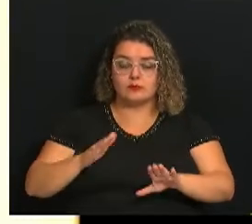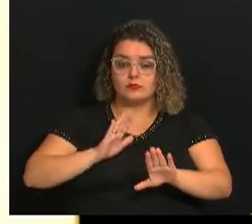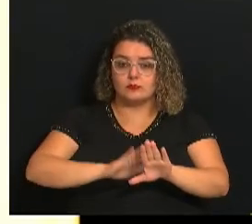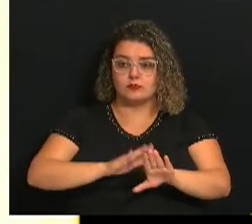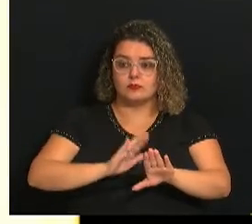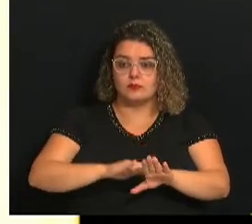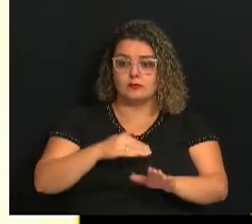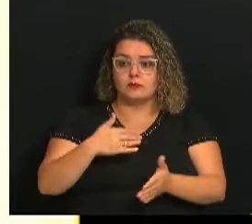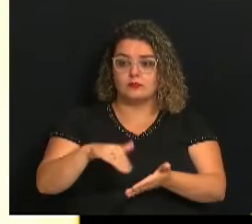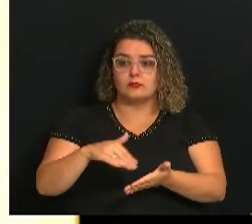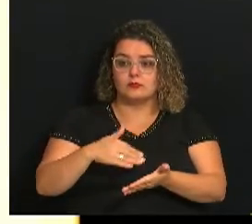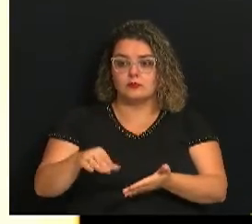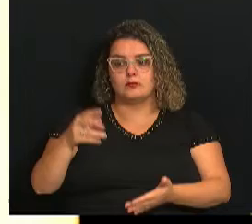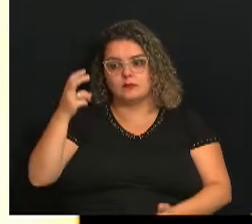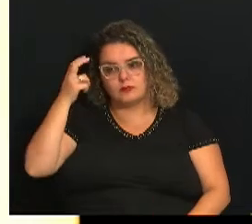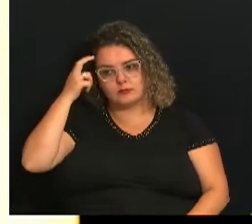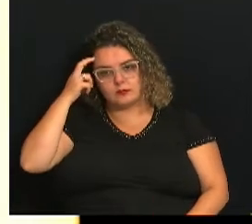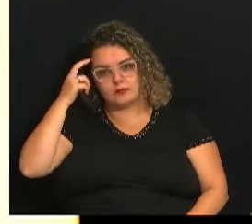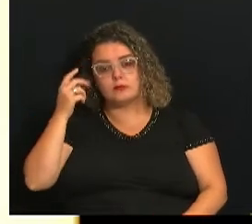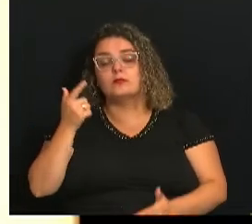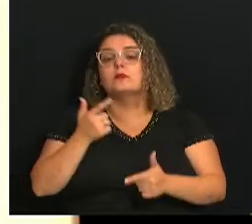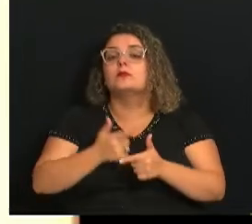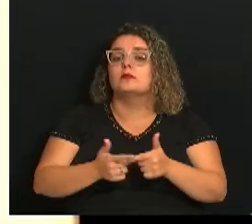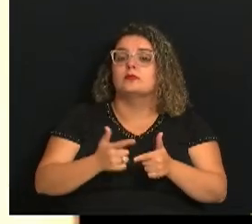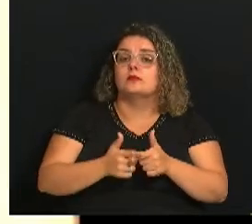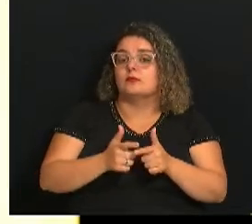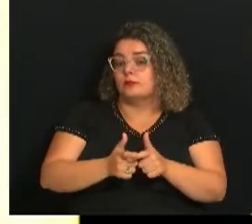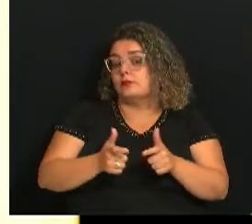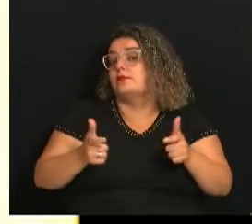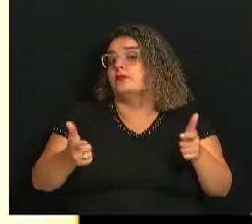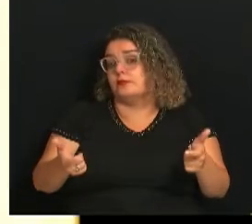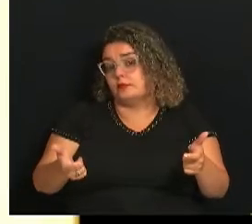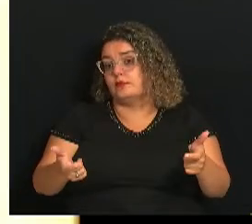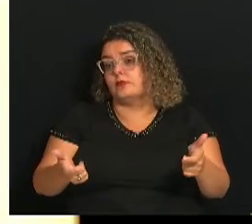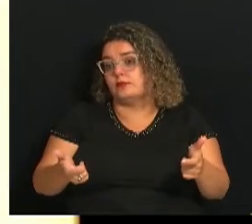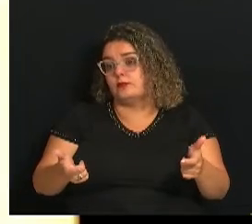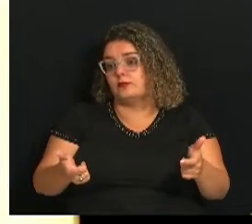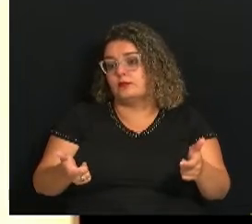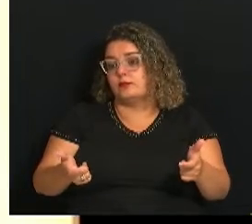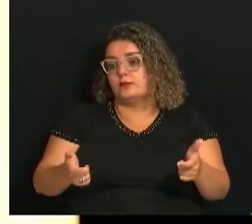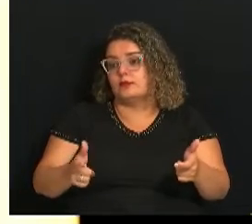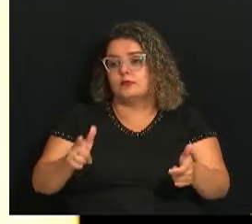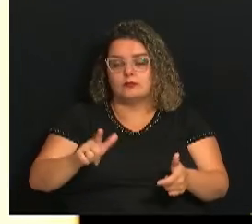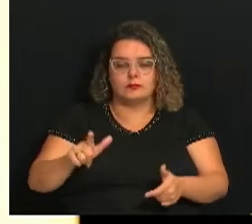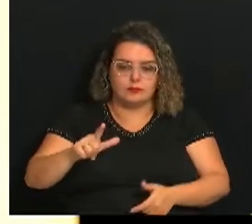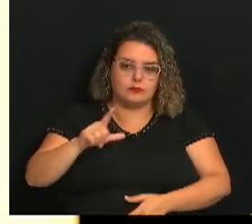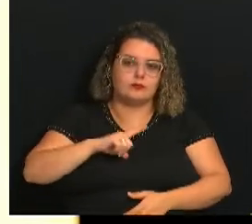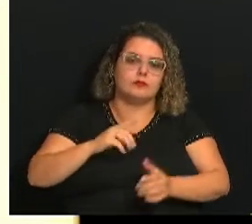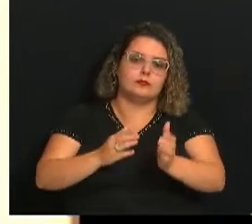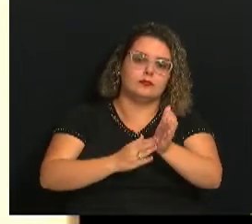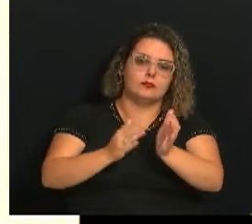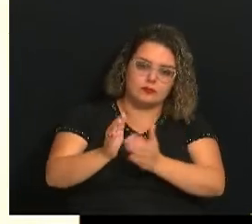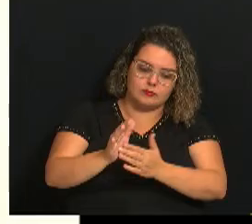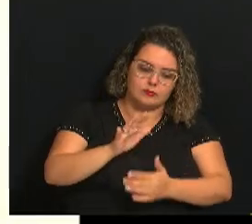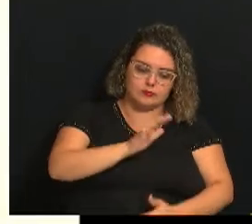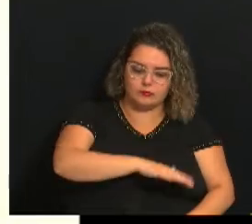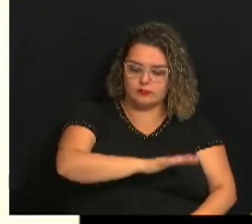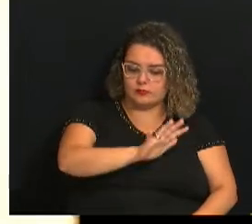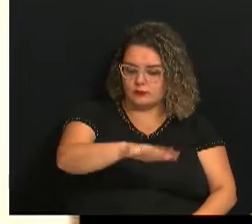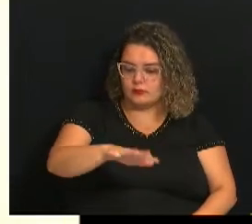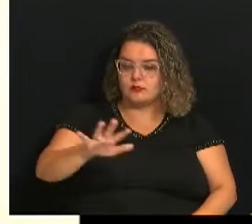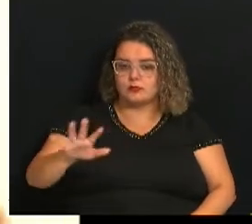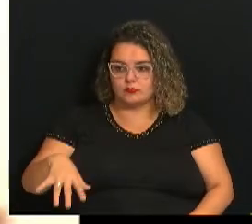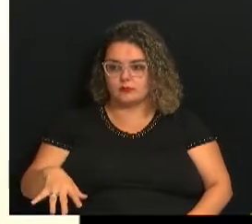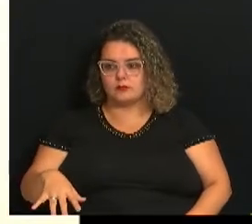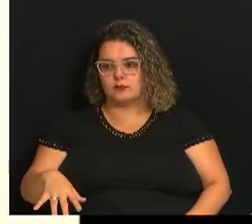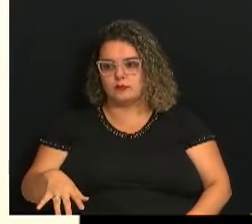de Cultura é um dos grandes problemas. É evidente que tem tido concursos para as áreas que a gente chama